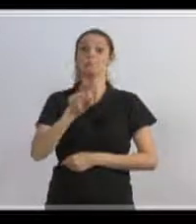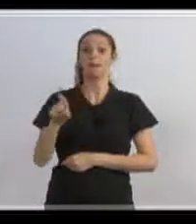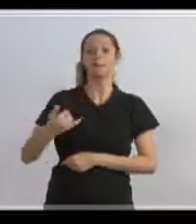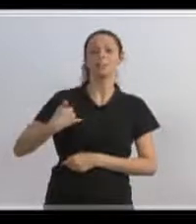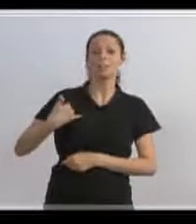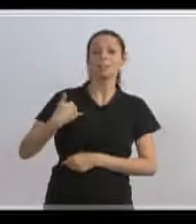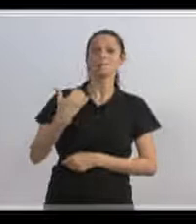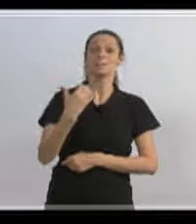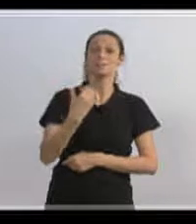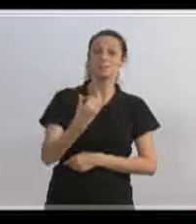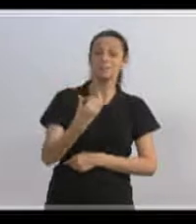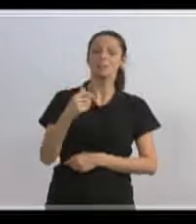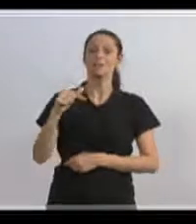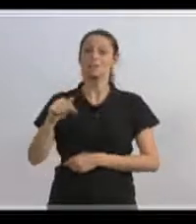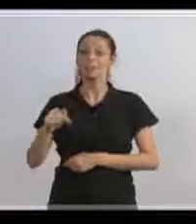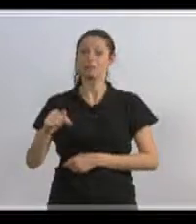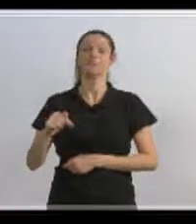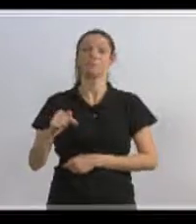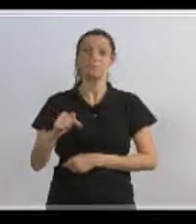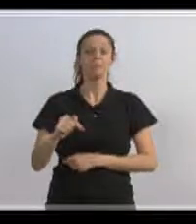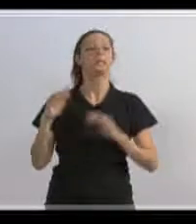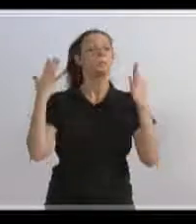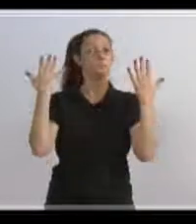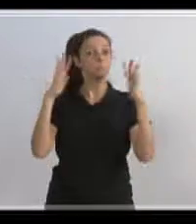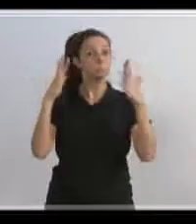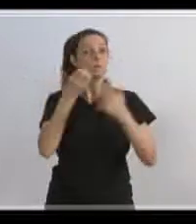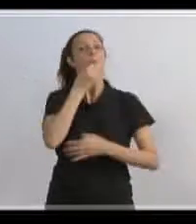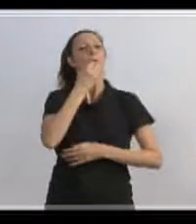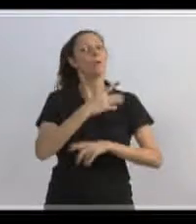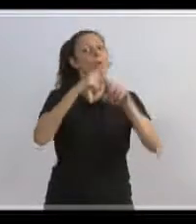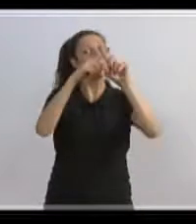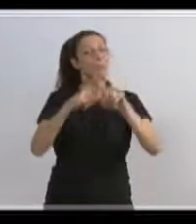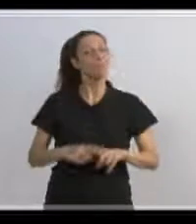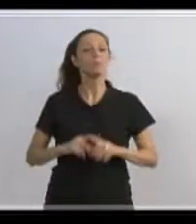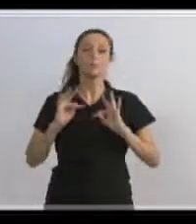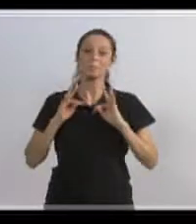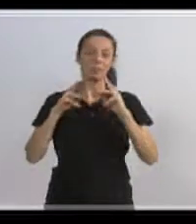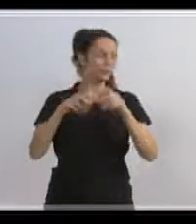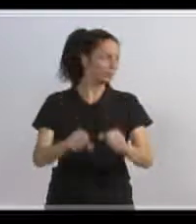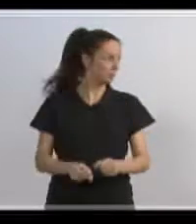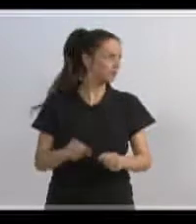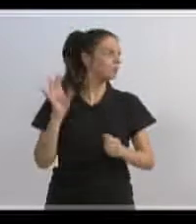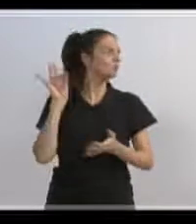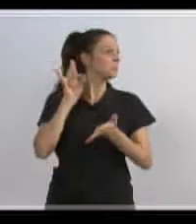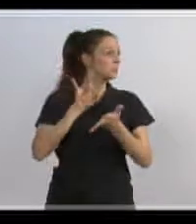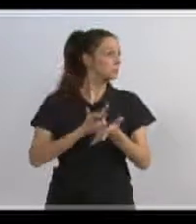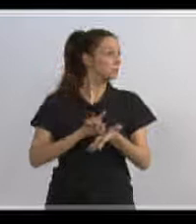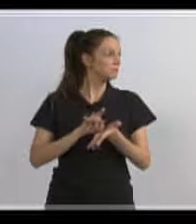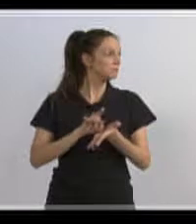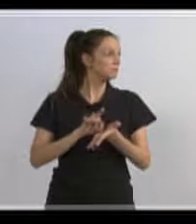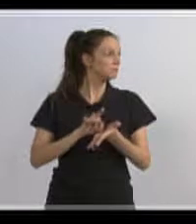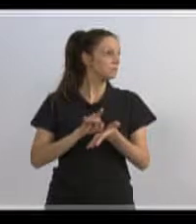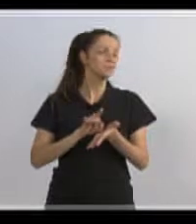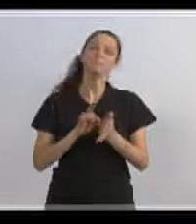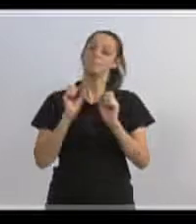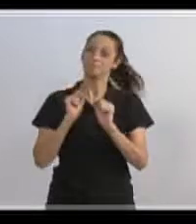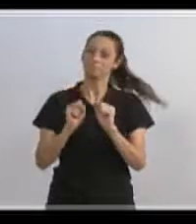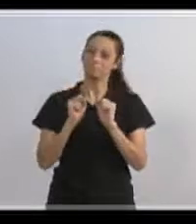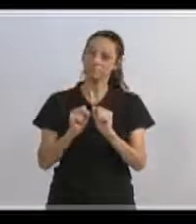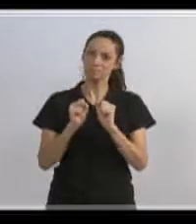E quero aqui desejar boa competição a todos, que todos realmente possam